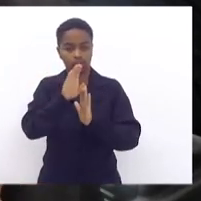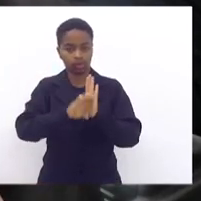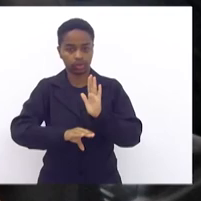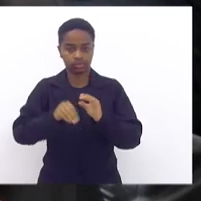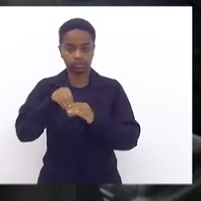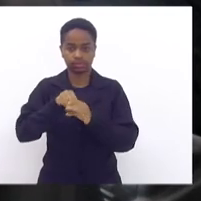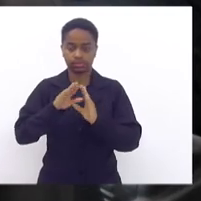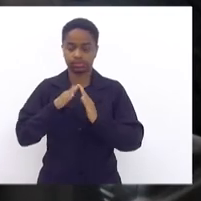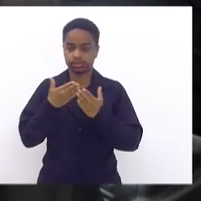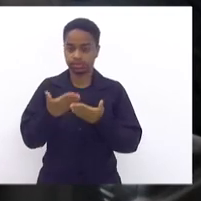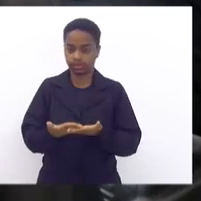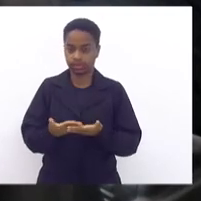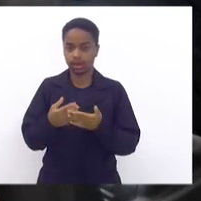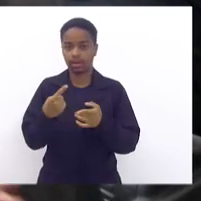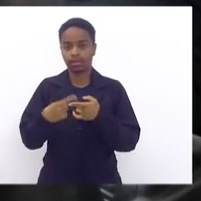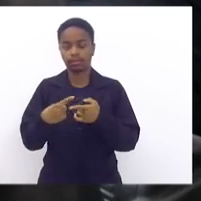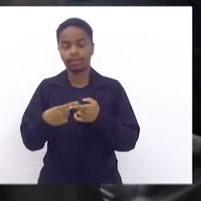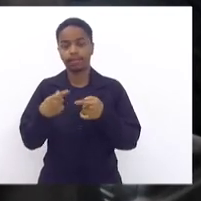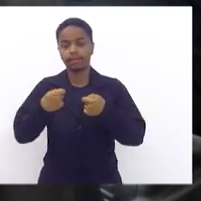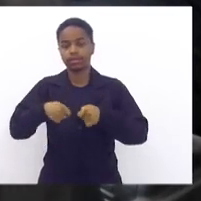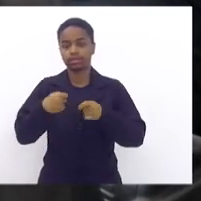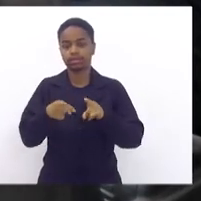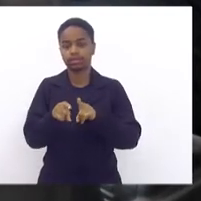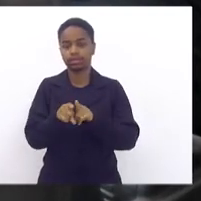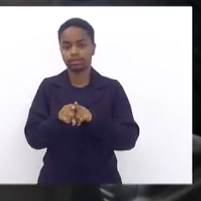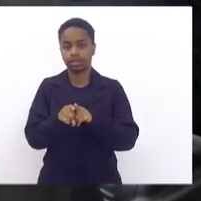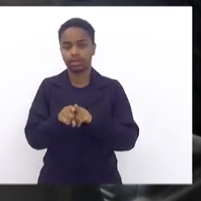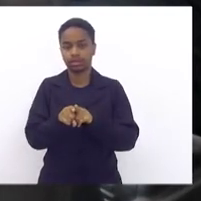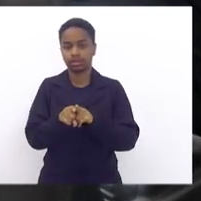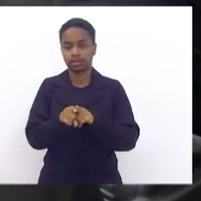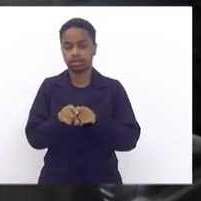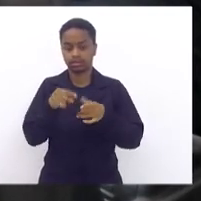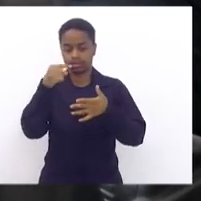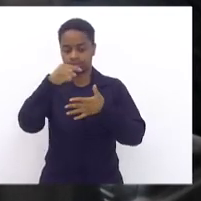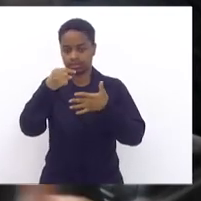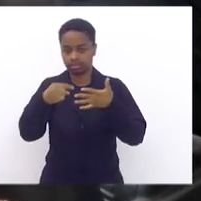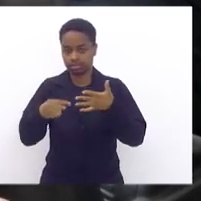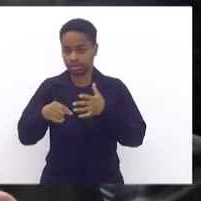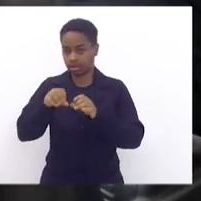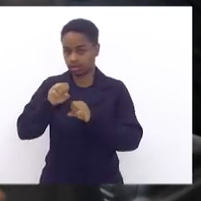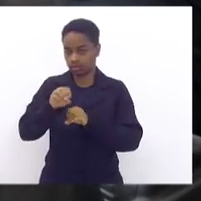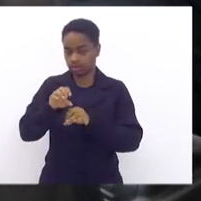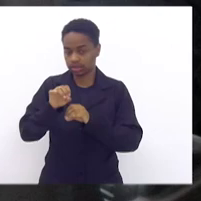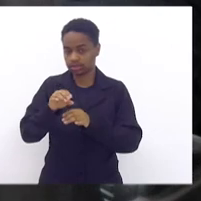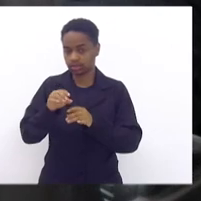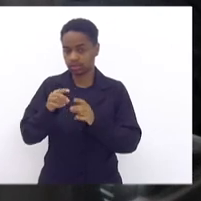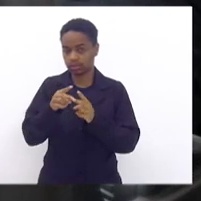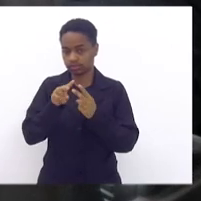escolares. Temos que incluir esse tipo de educação digital,